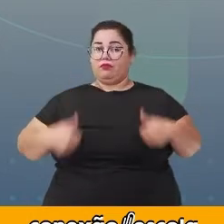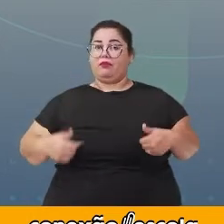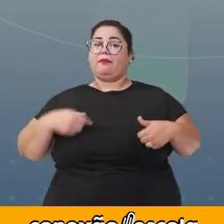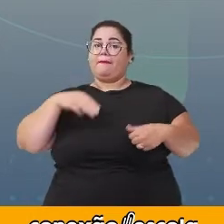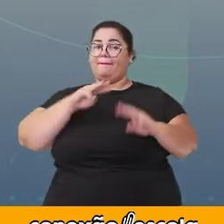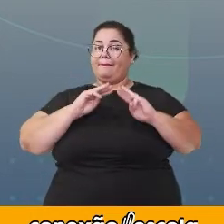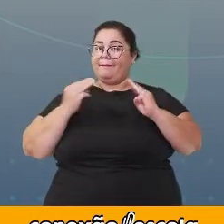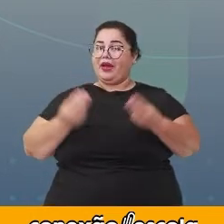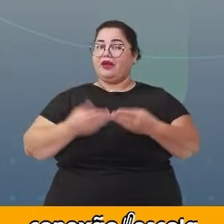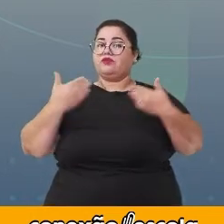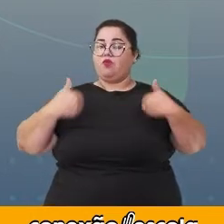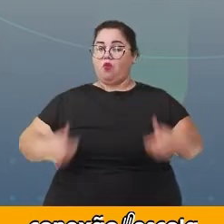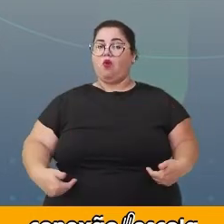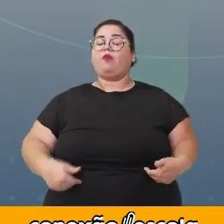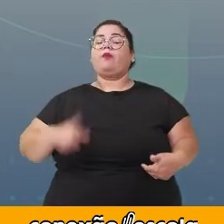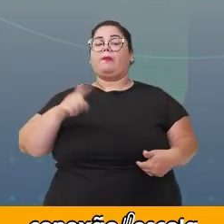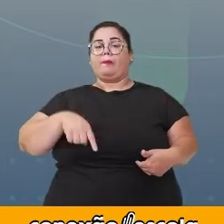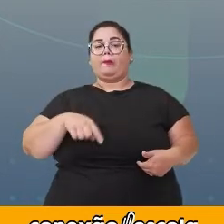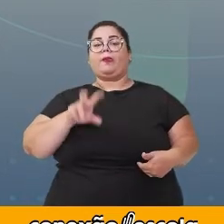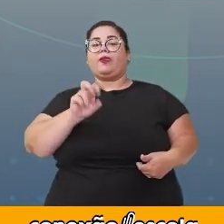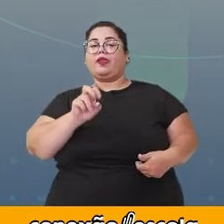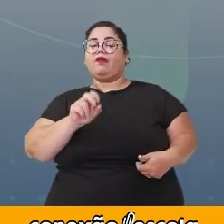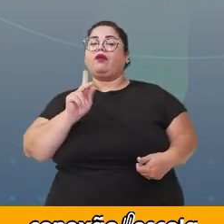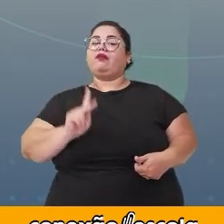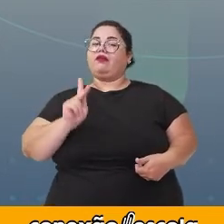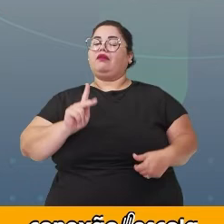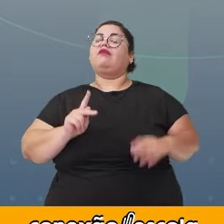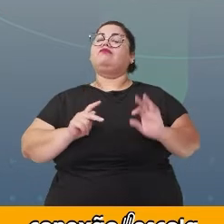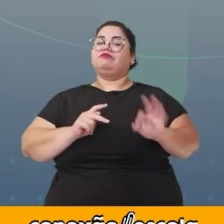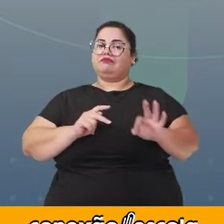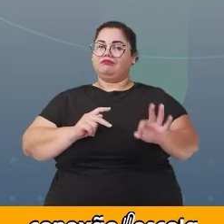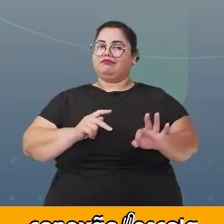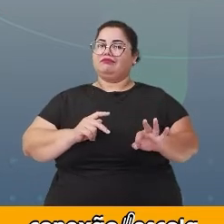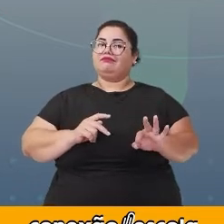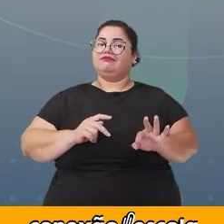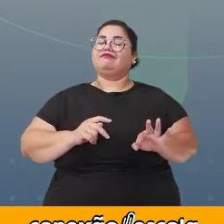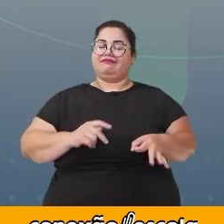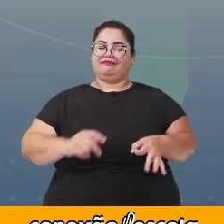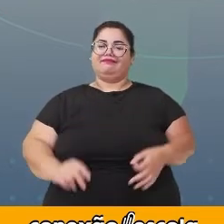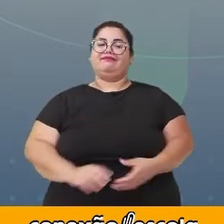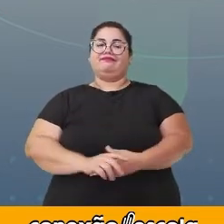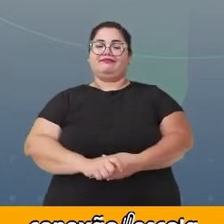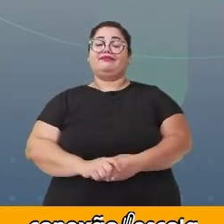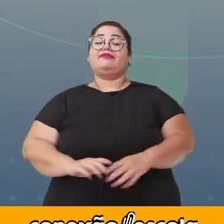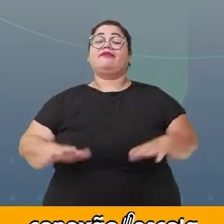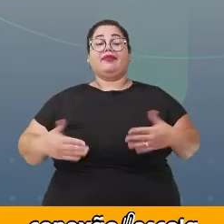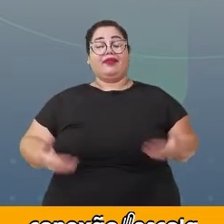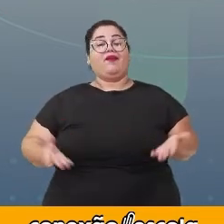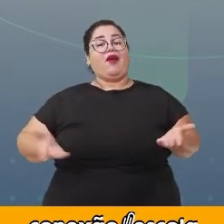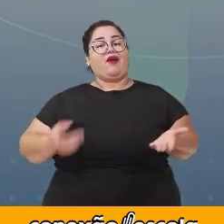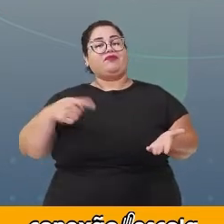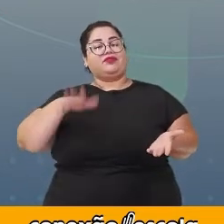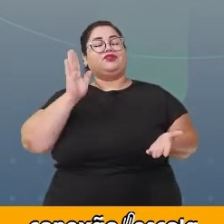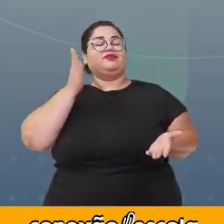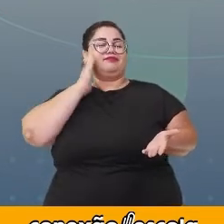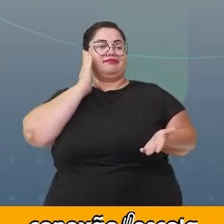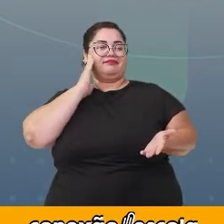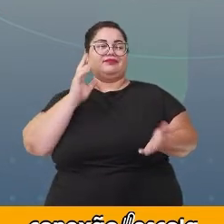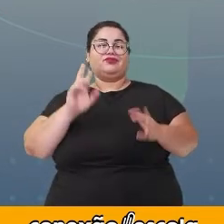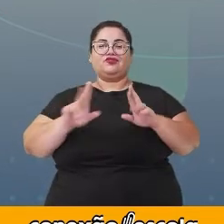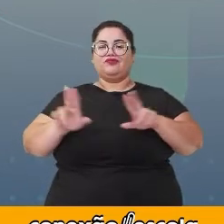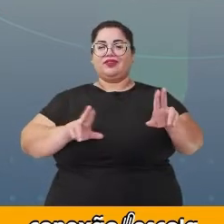minha massa corporal é de 50 quilos, certo? Então, agora que você já sabe